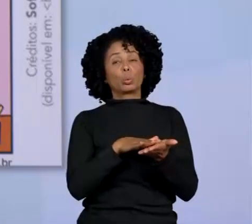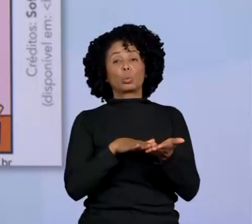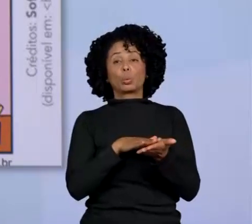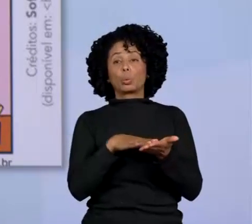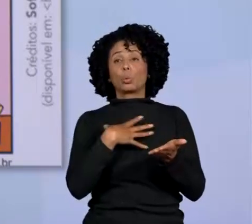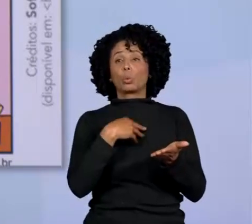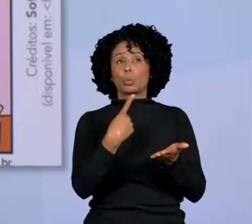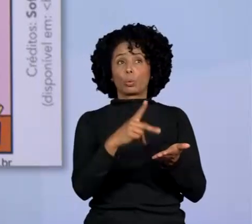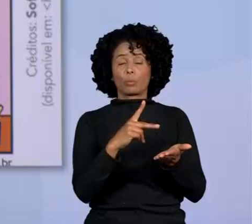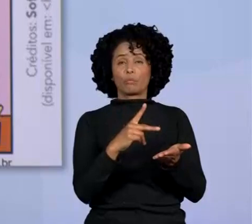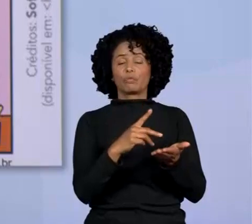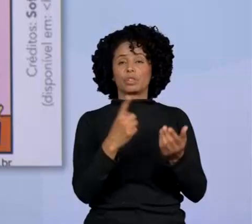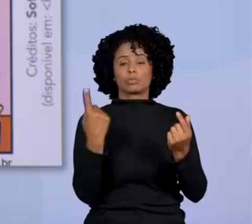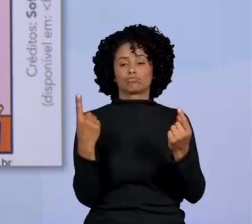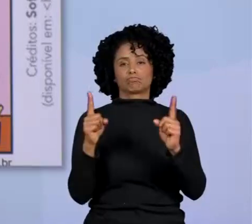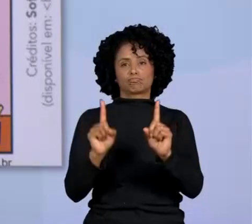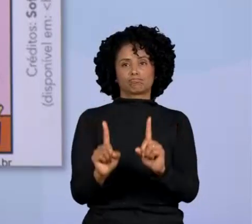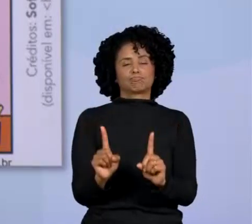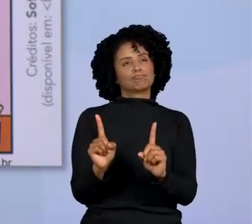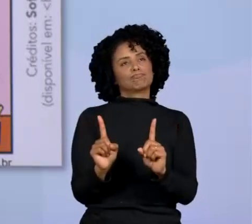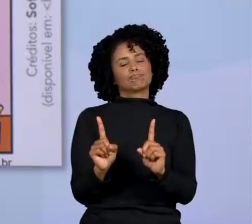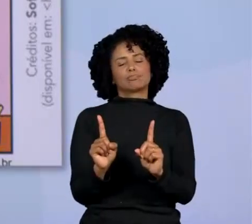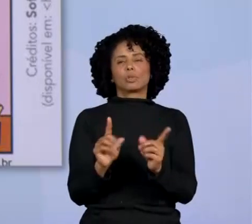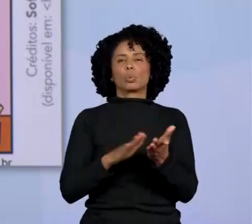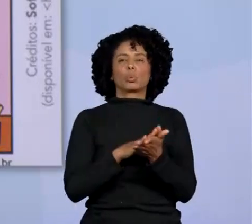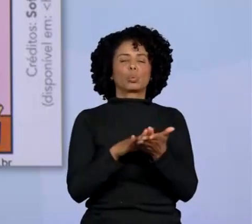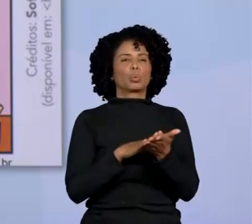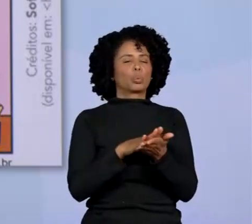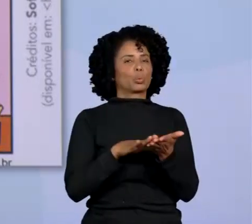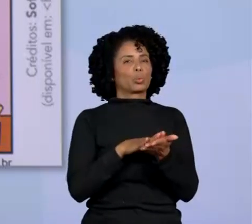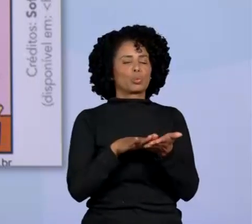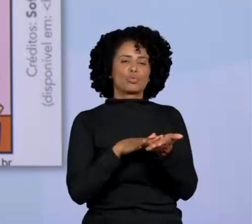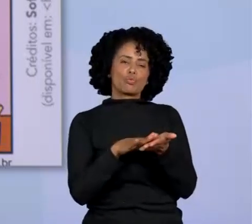que está ao lado dele, observando ou ajudando.